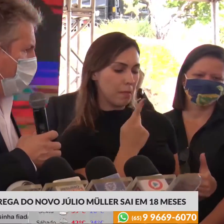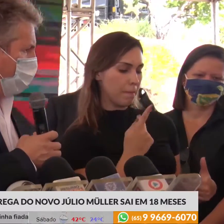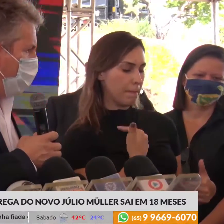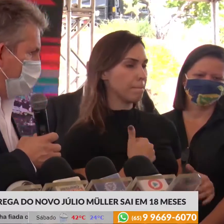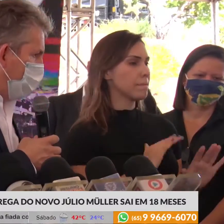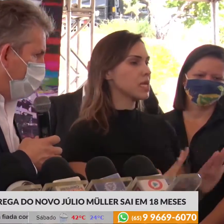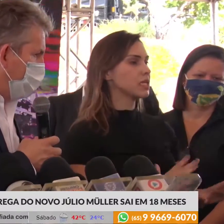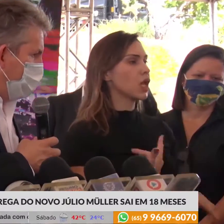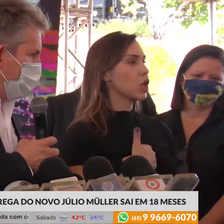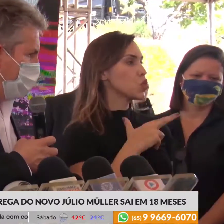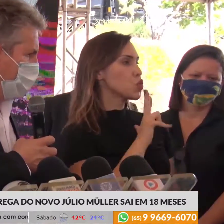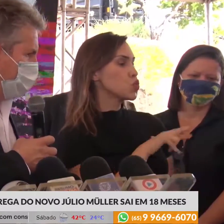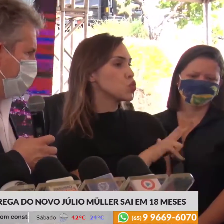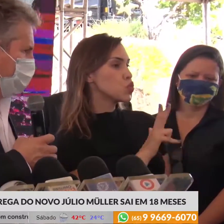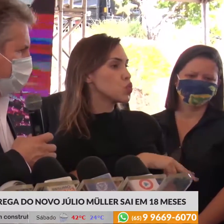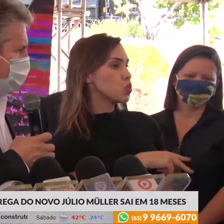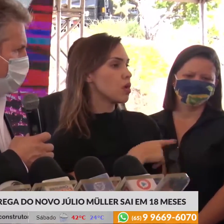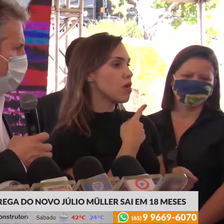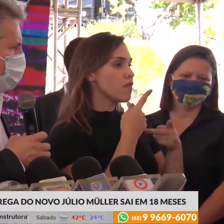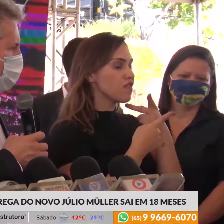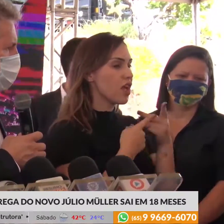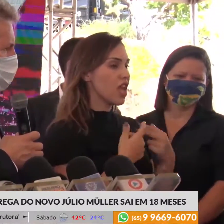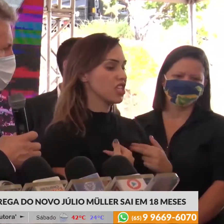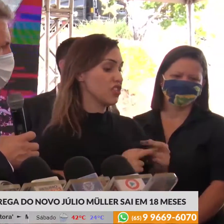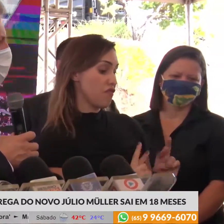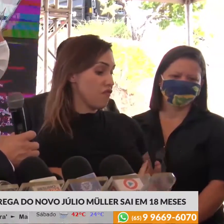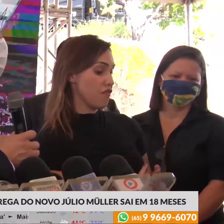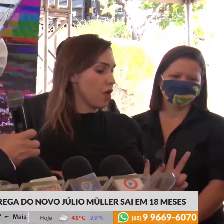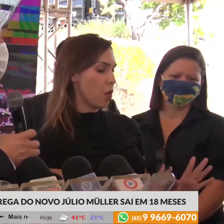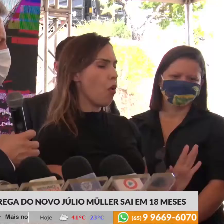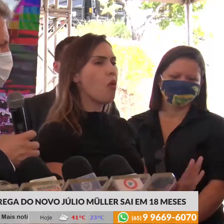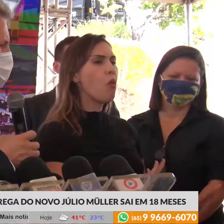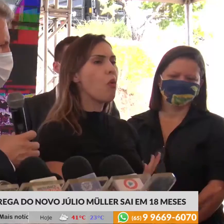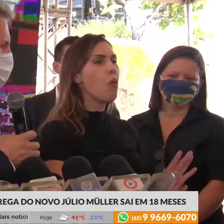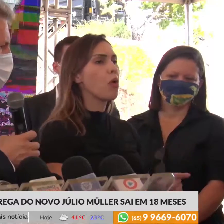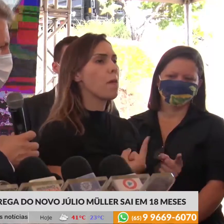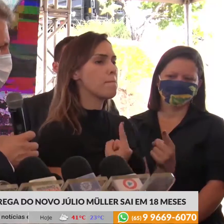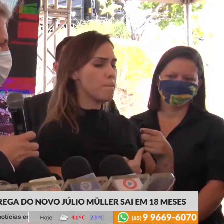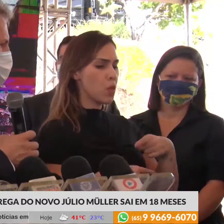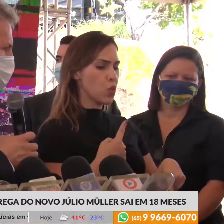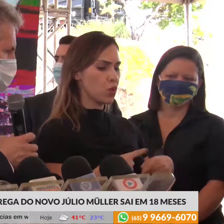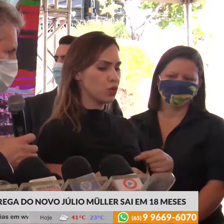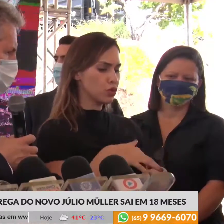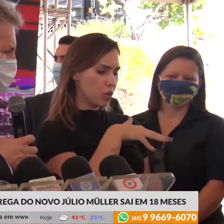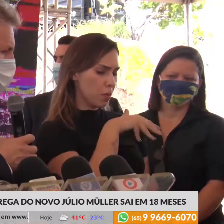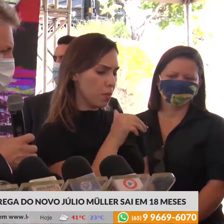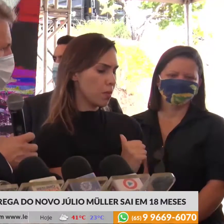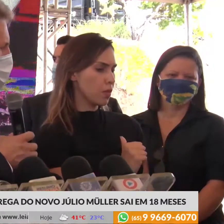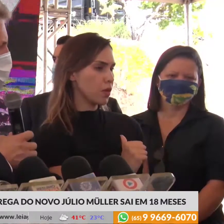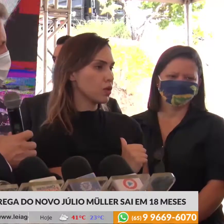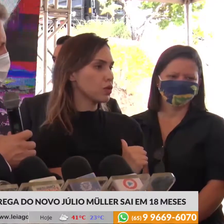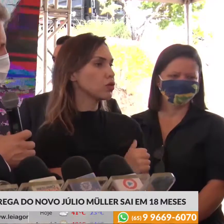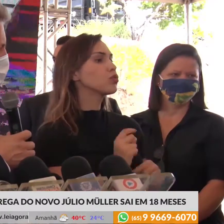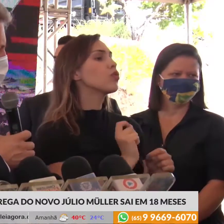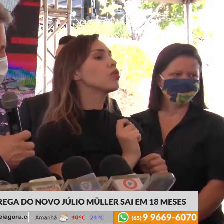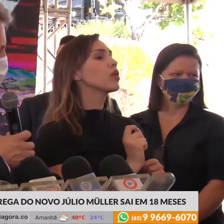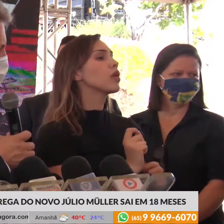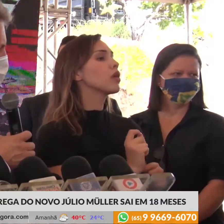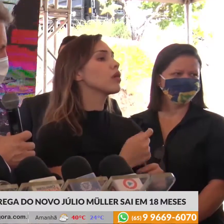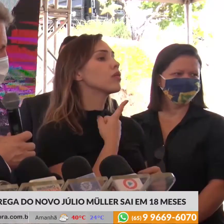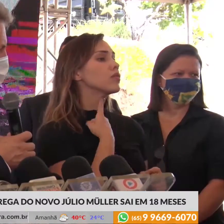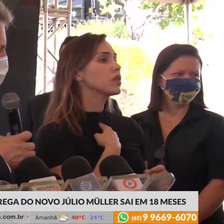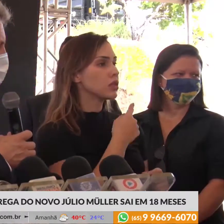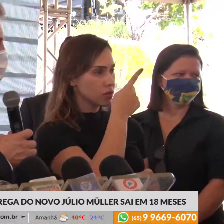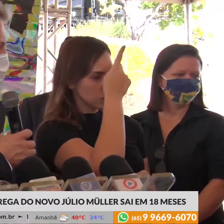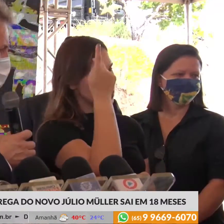Mas eu nunca coloquei as diferenças que eu possa ter com qualquer político de Mato Grosso ou cidadão, o interesse público em